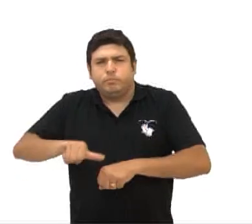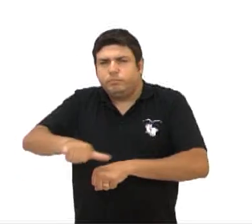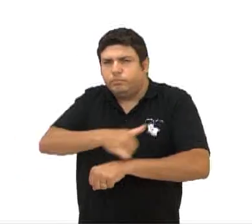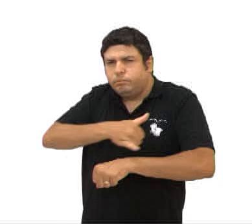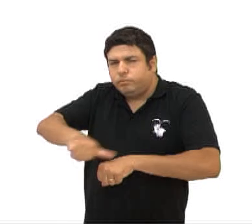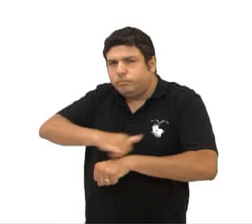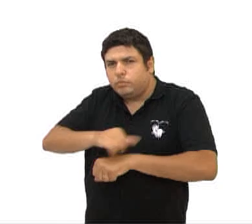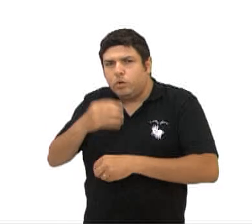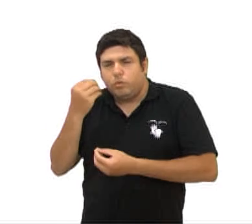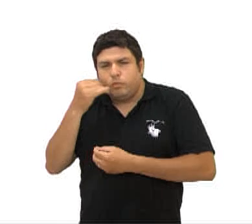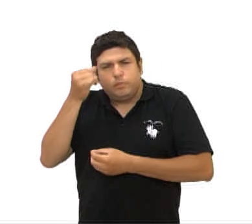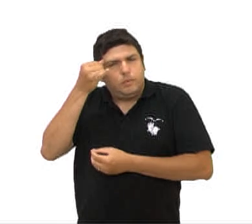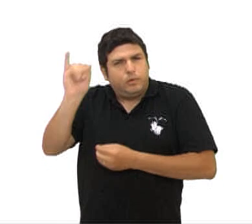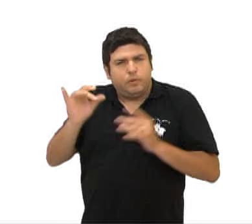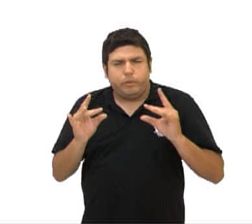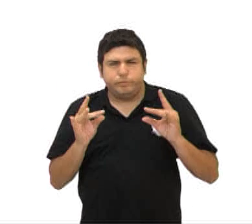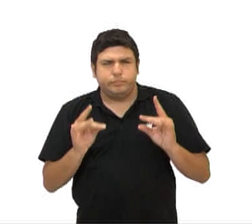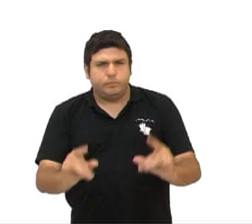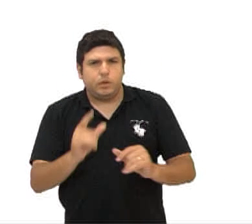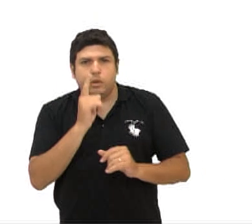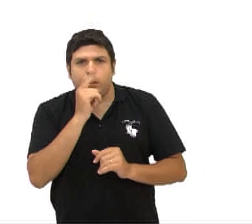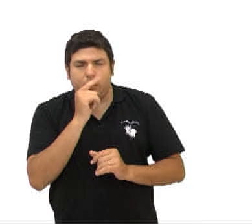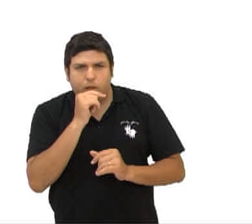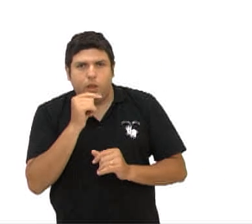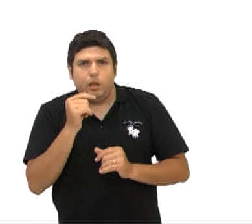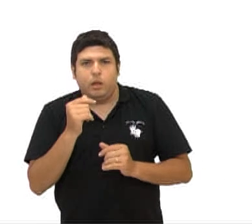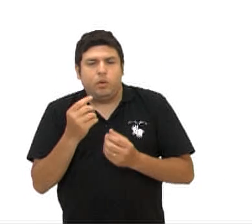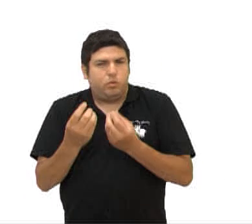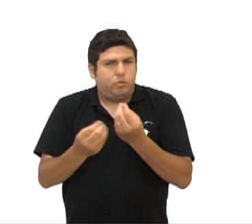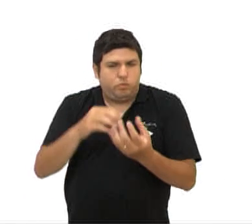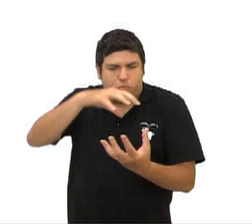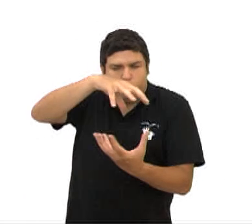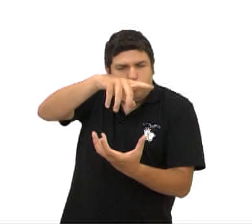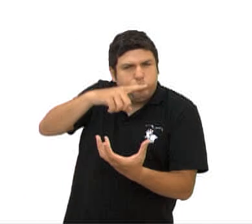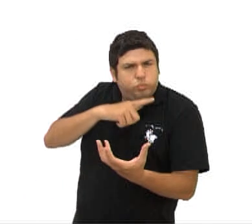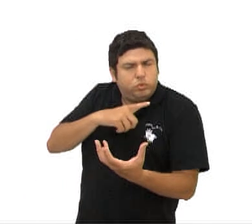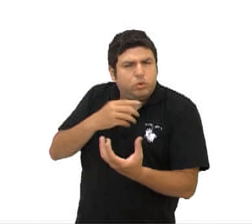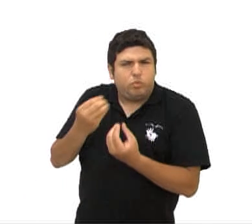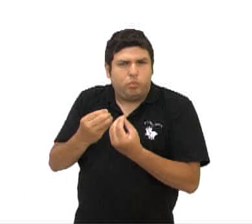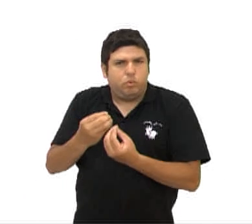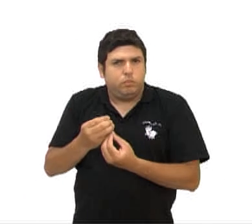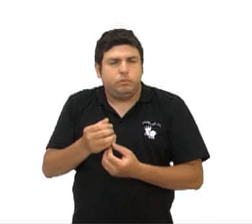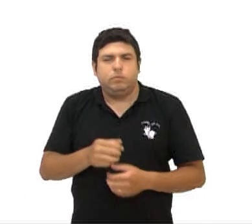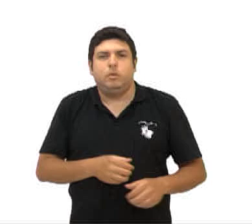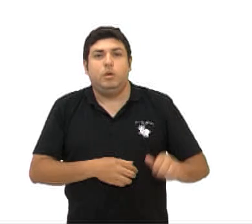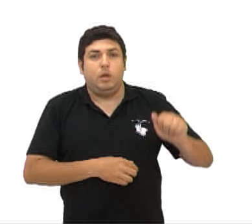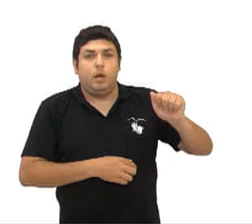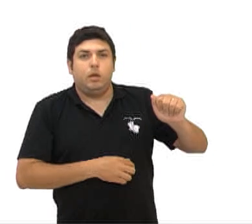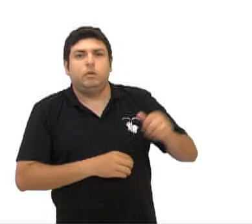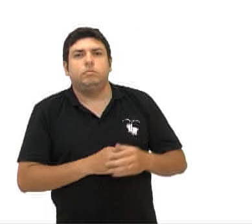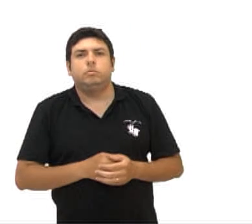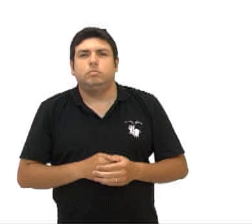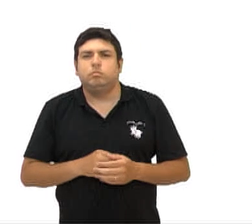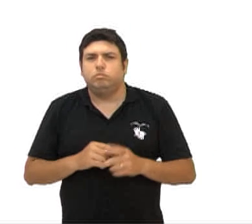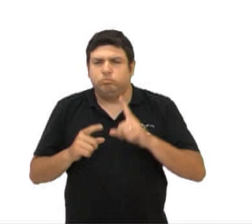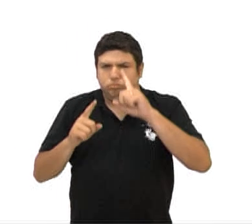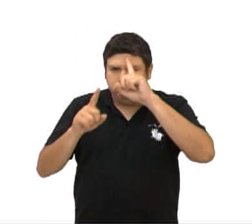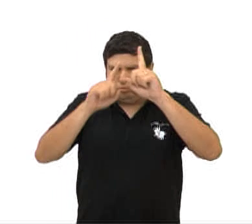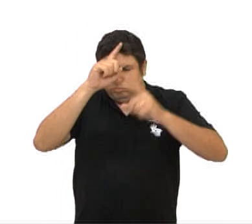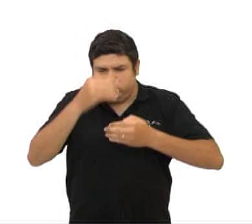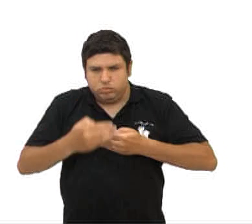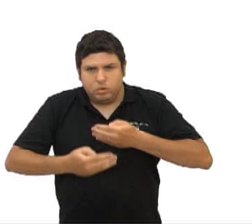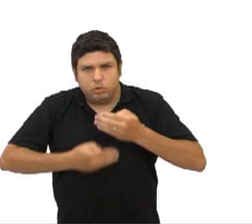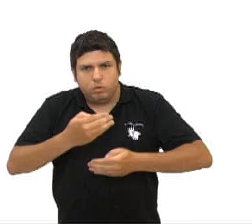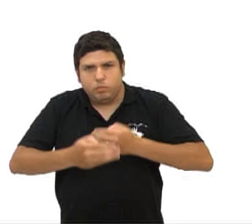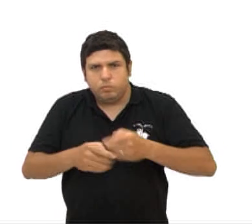para prevenir a escassez, considerando-se a disponibilidade global, seria: letra A, desenvolver processos de reutilização de